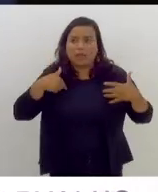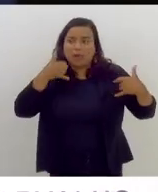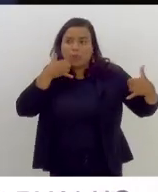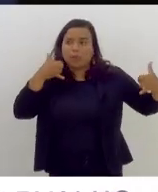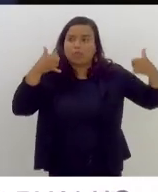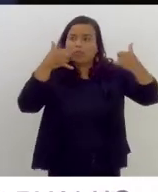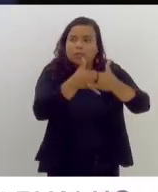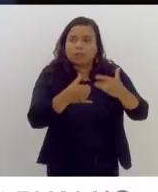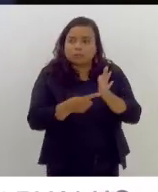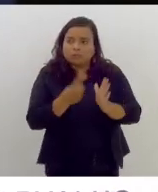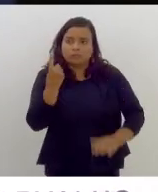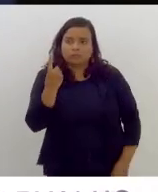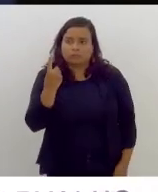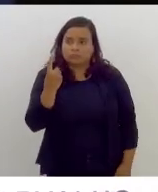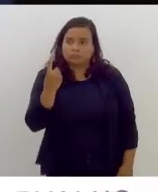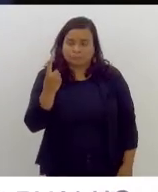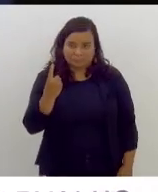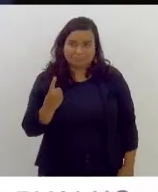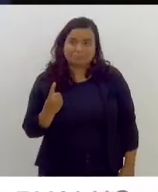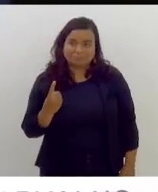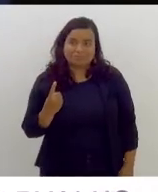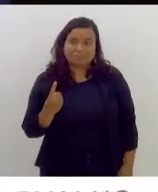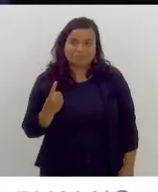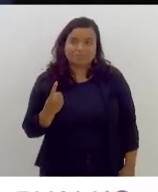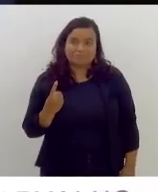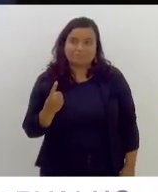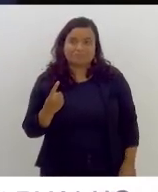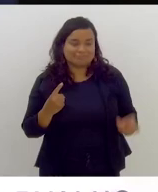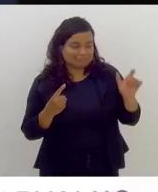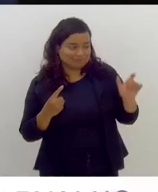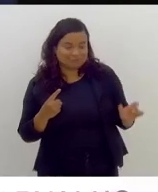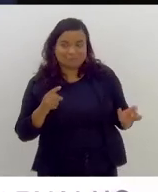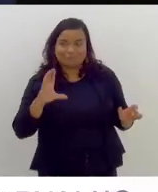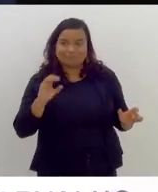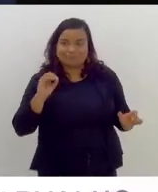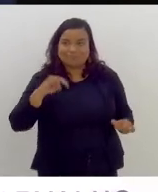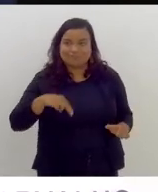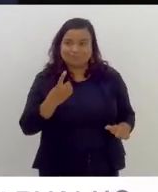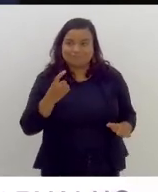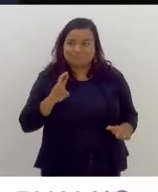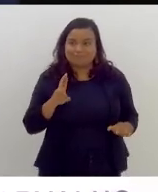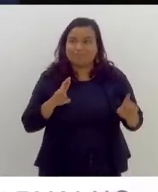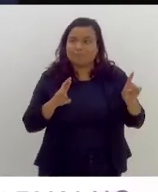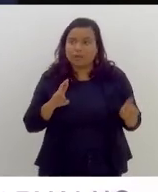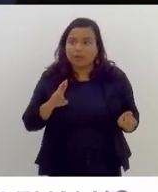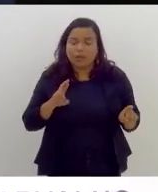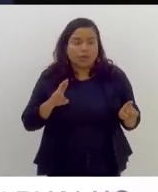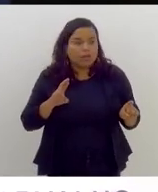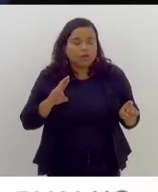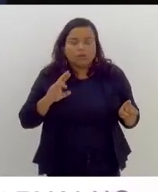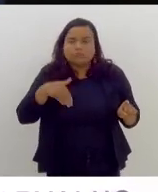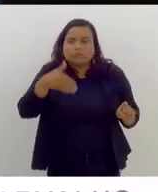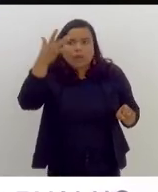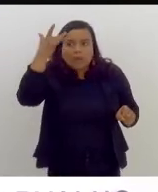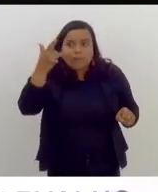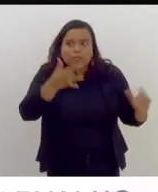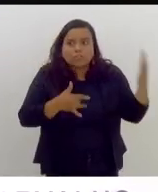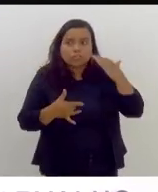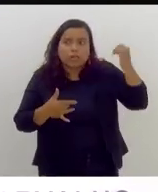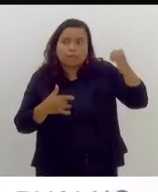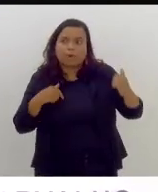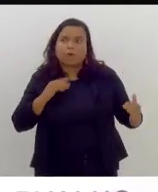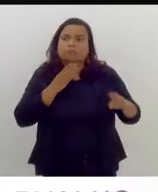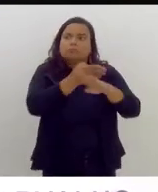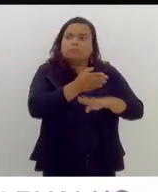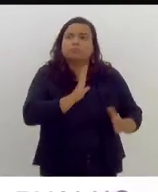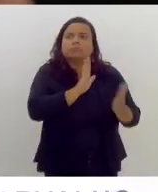telefonema para o Konder, e ele, no dia seguinte, me chamou para ir lá ao